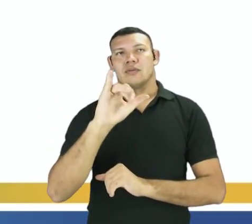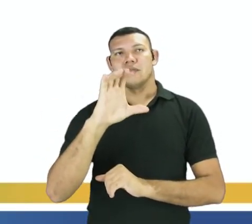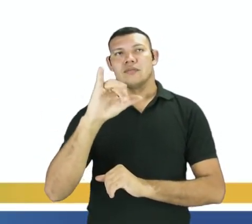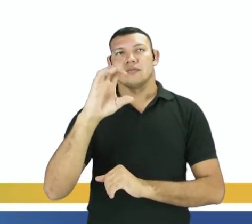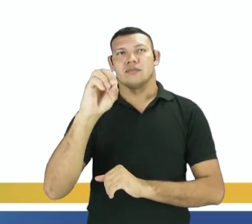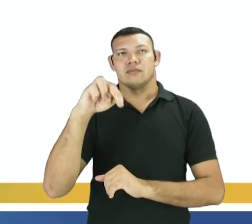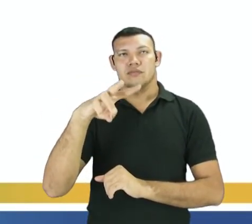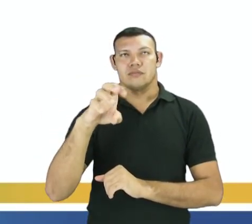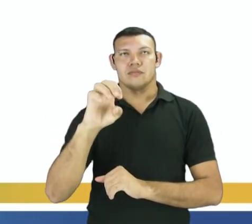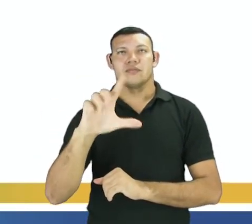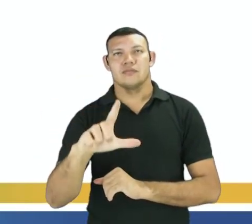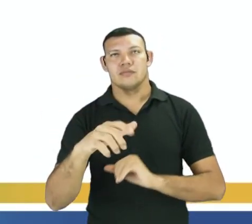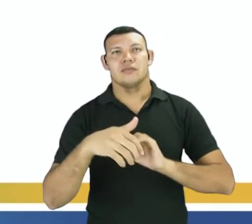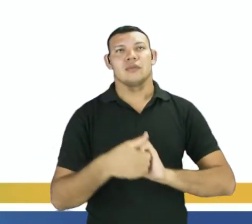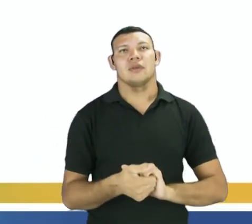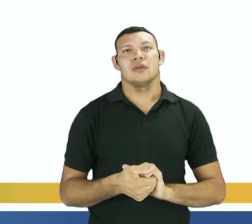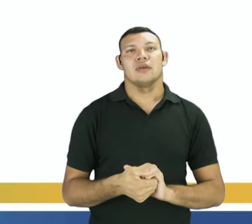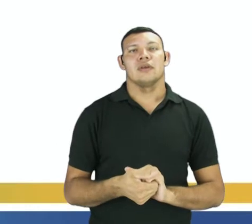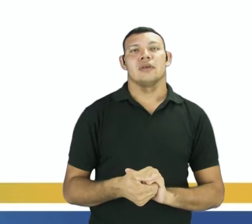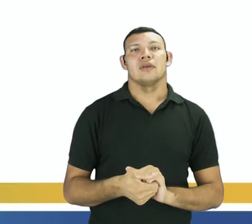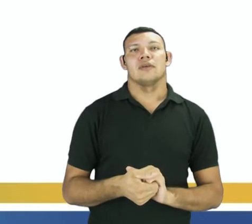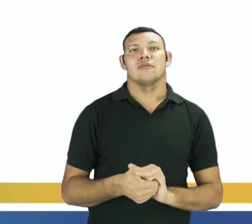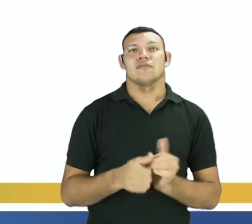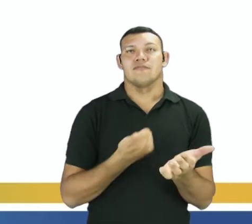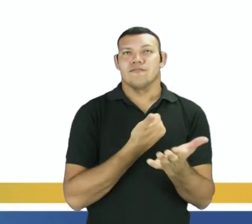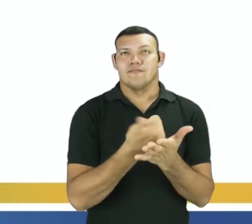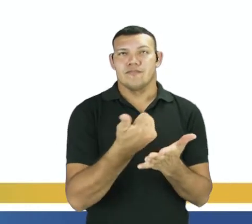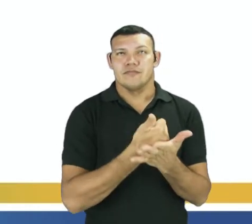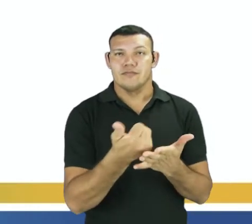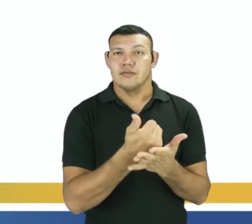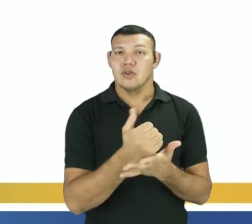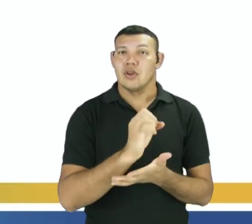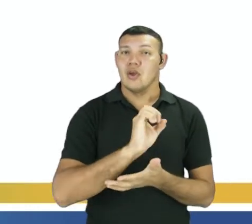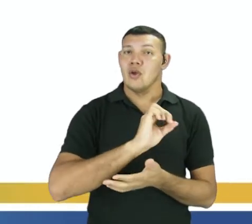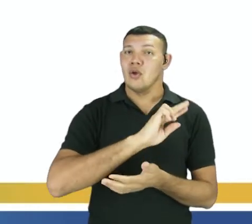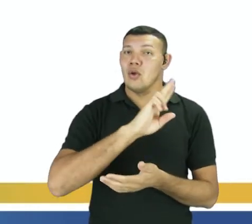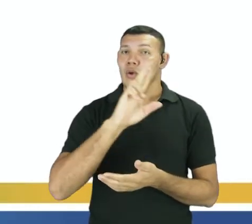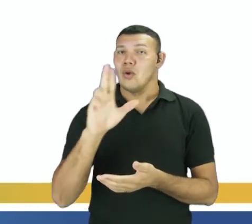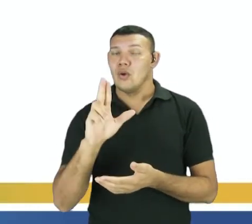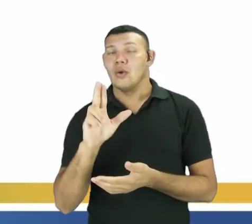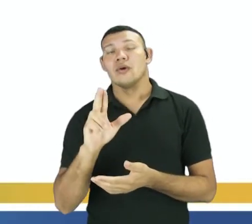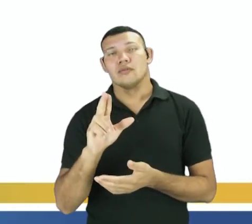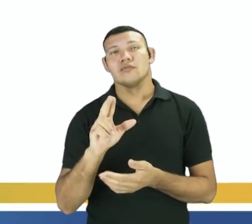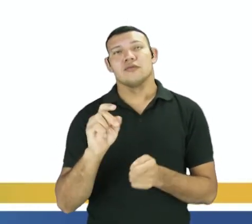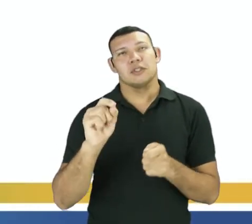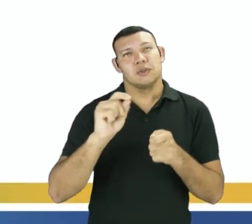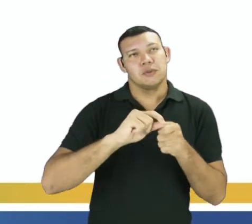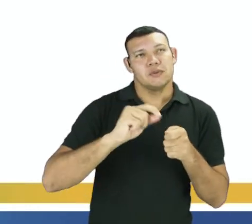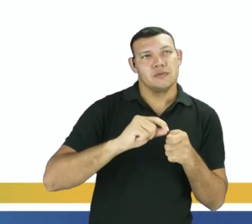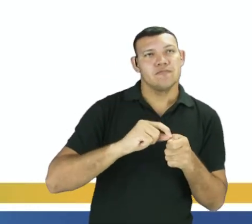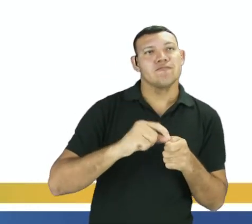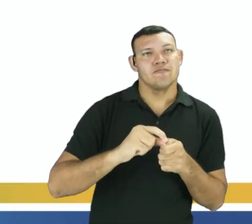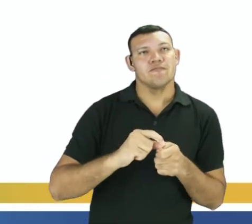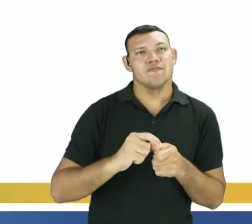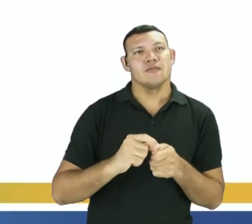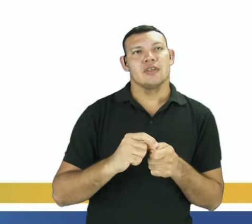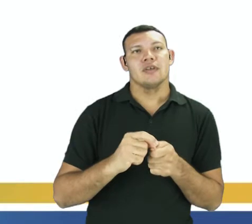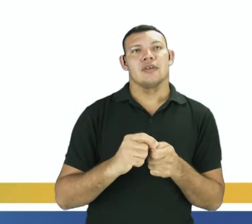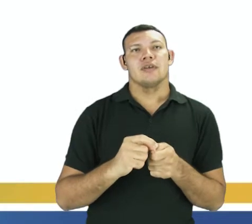prestan acciones o hechos cuya realización o no es necesária para que se cumpra outra